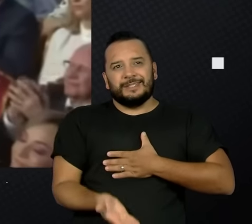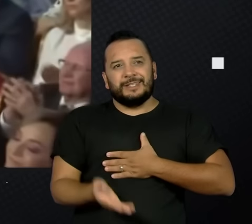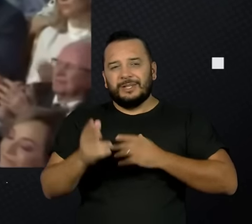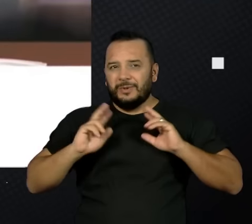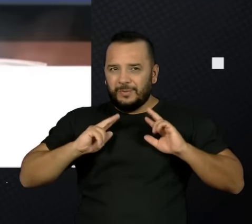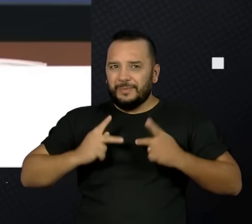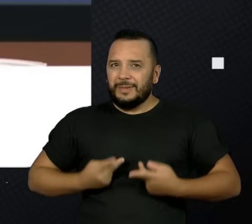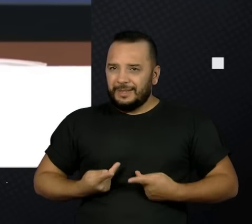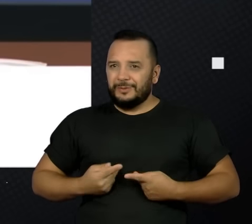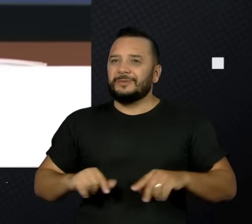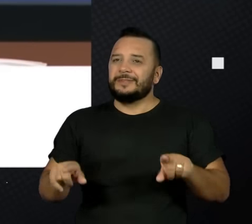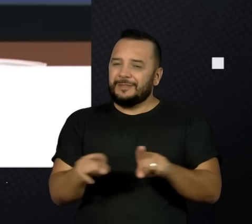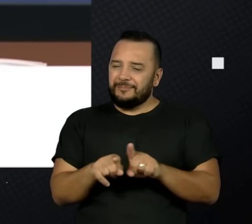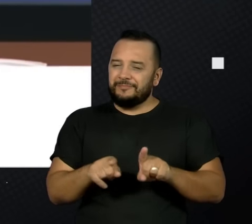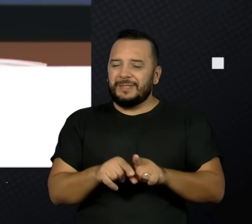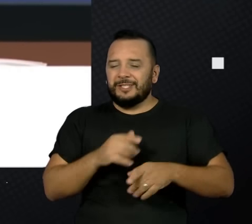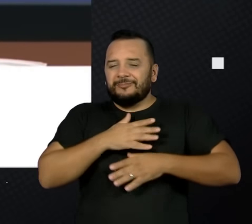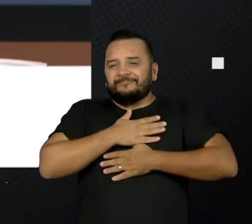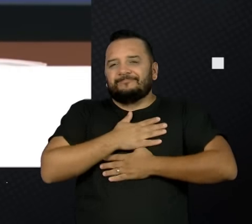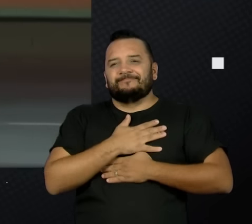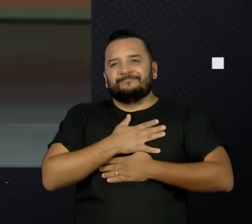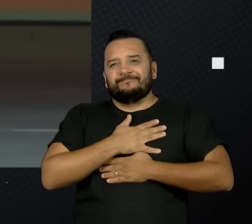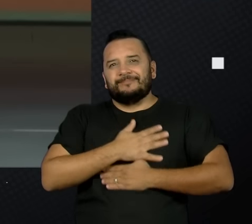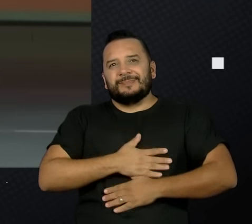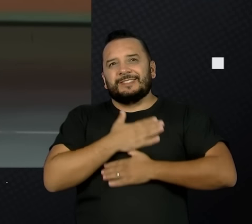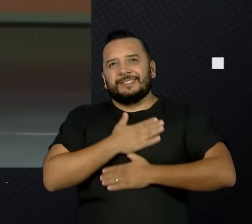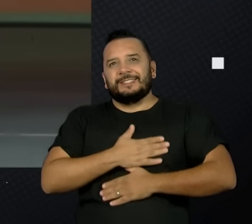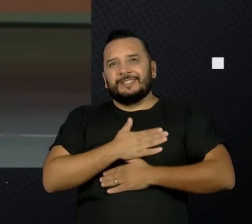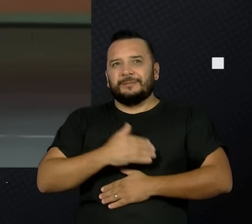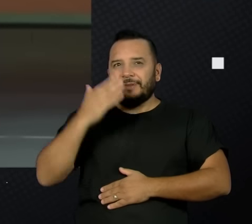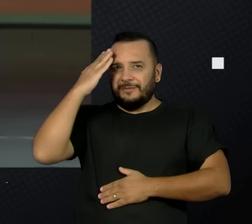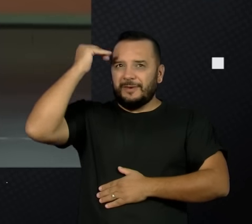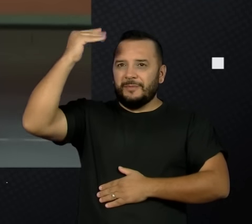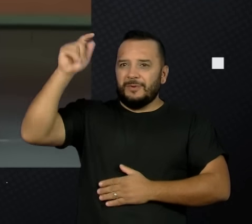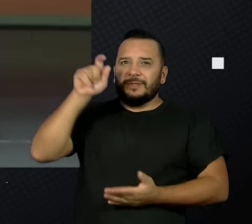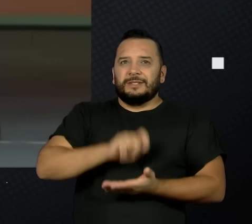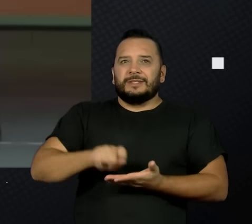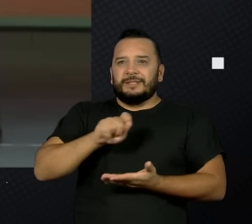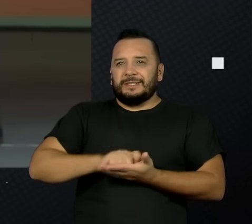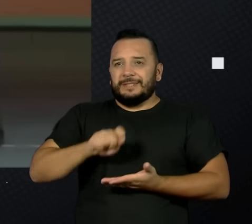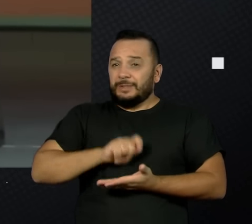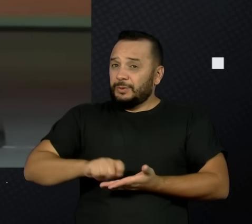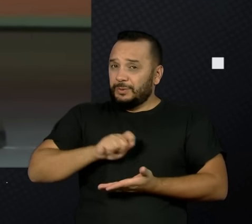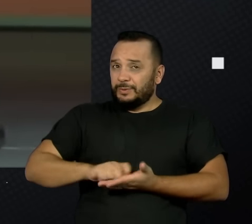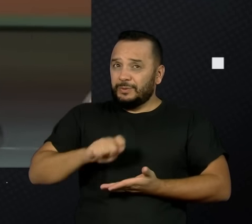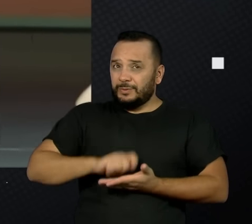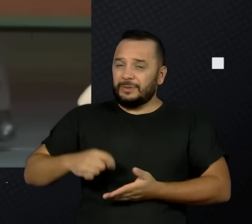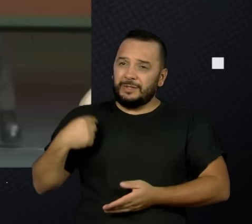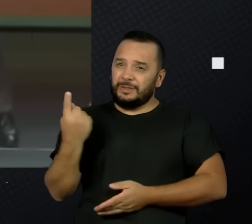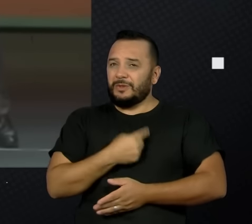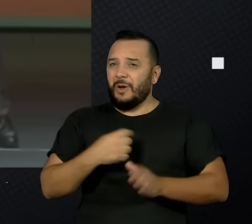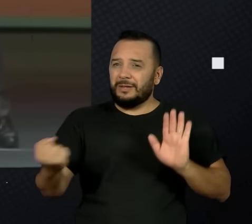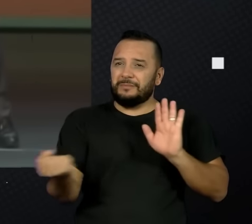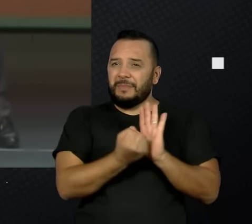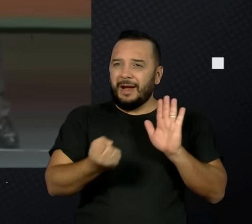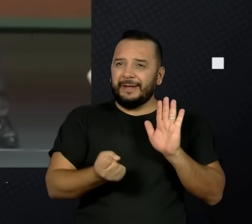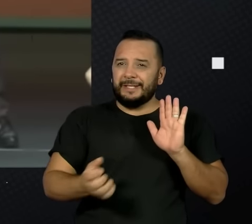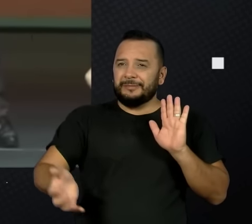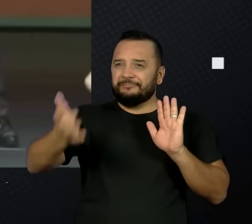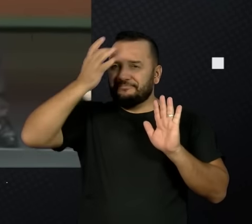mas, sobretudo, como um grande escritor que vai ficar marcado na história da